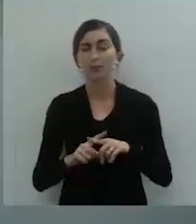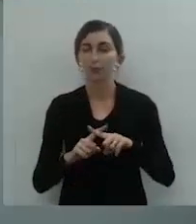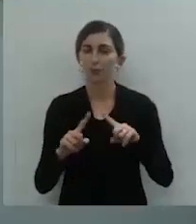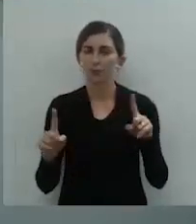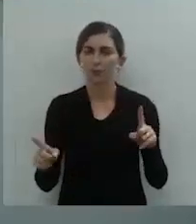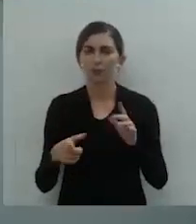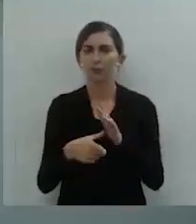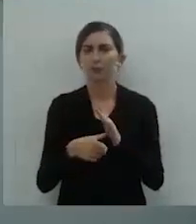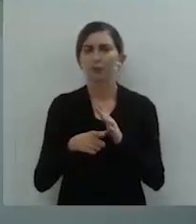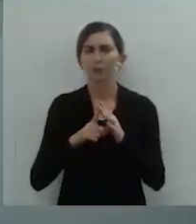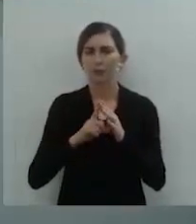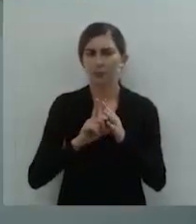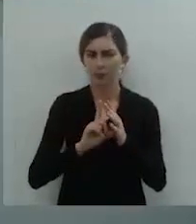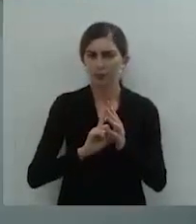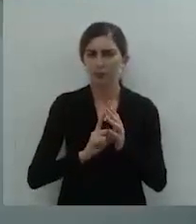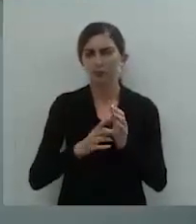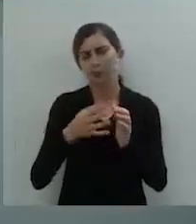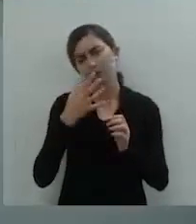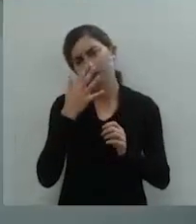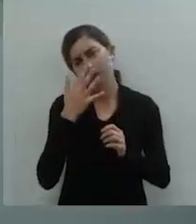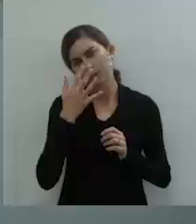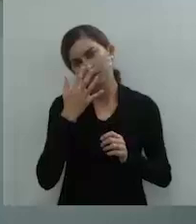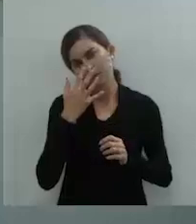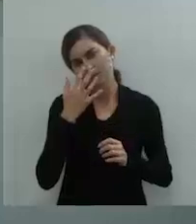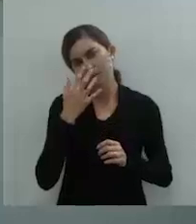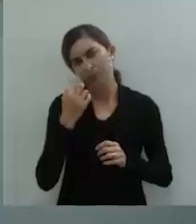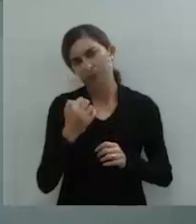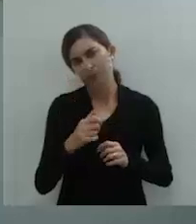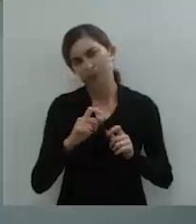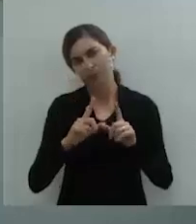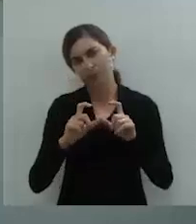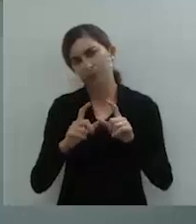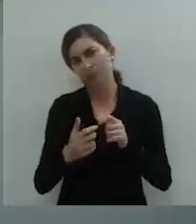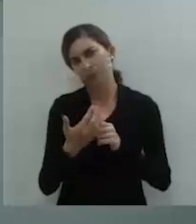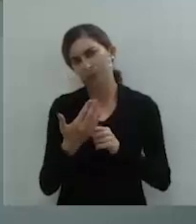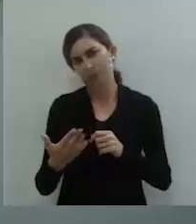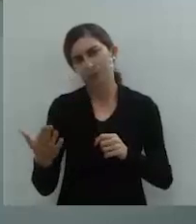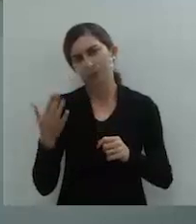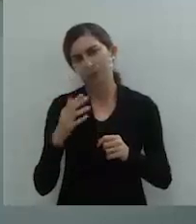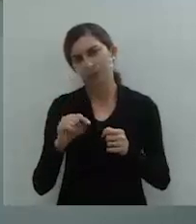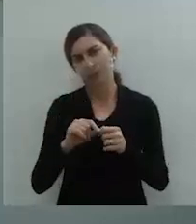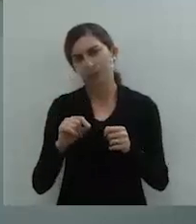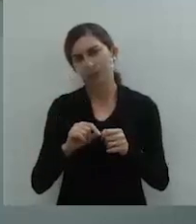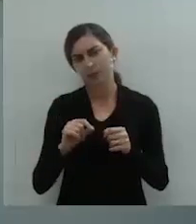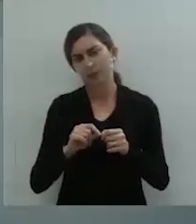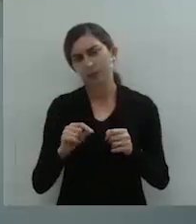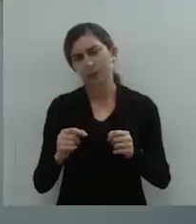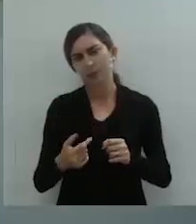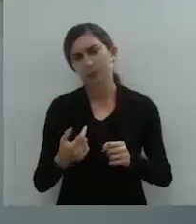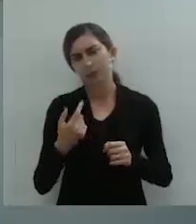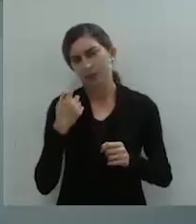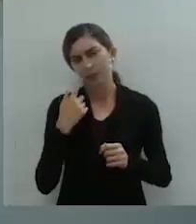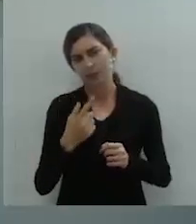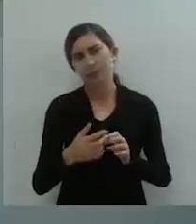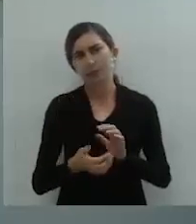Mas antes de observarmos a próxima imagem, eu quero fazer ainda um recorte com